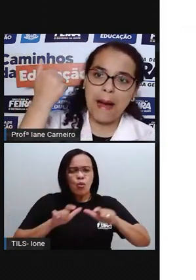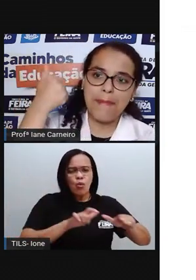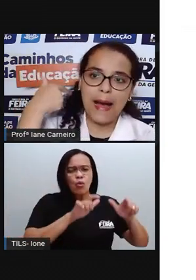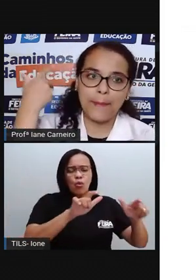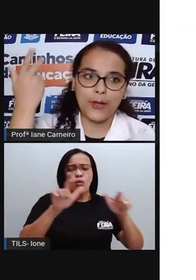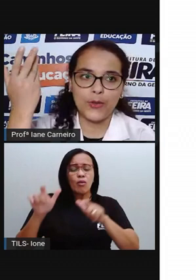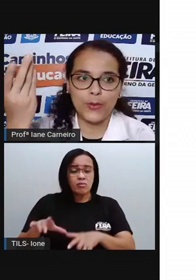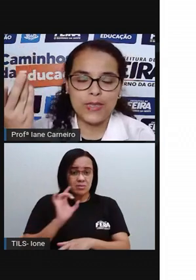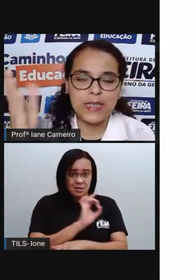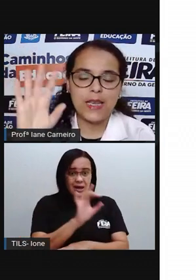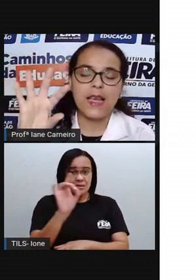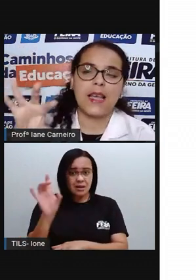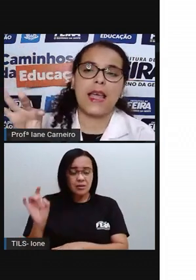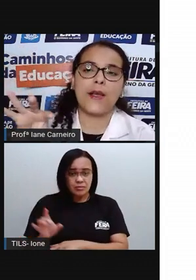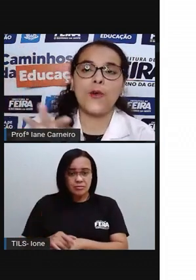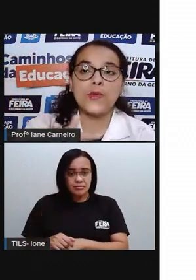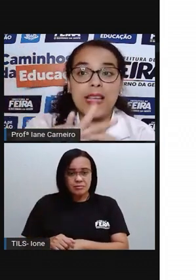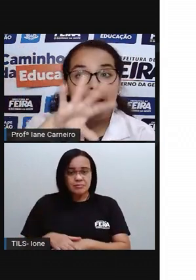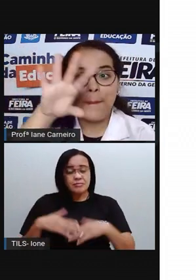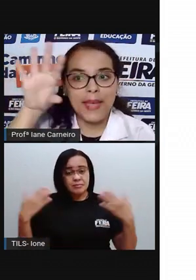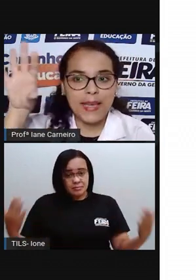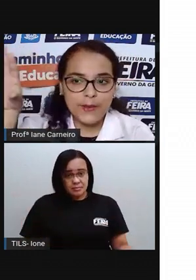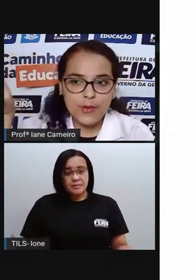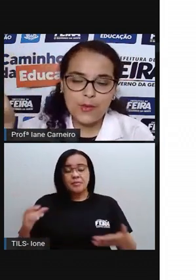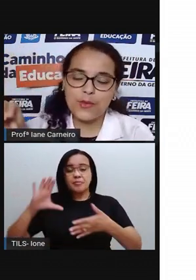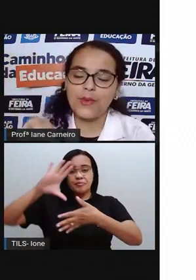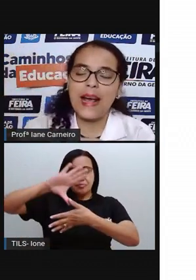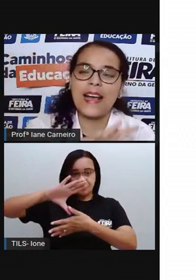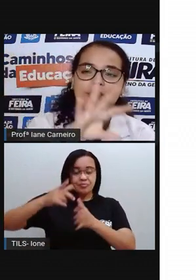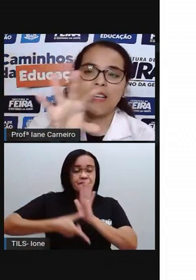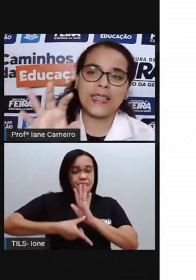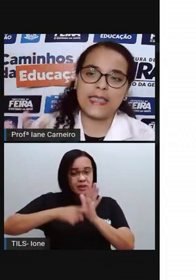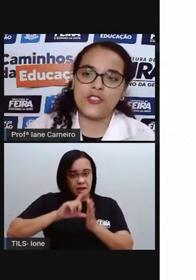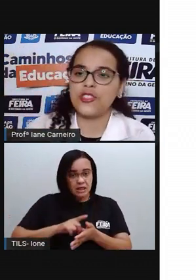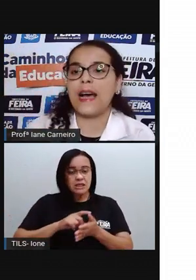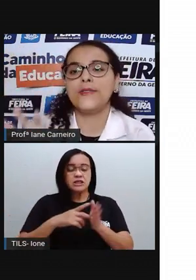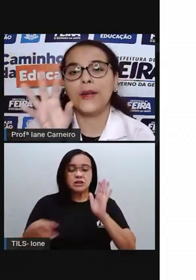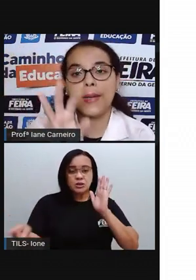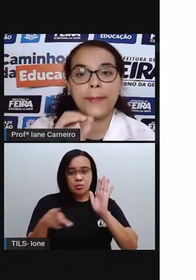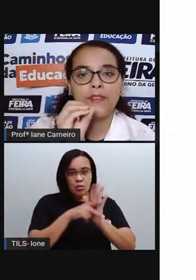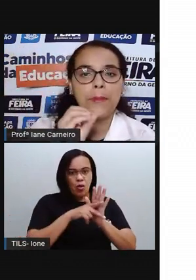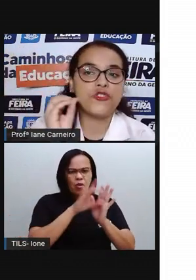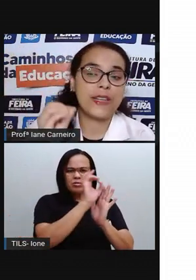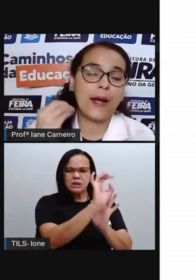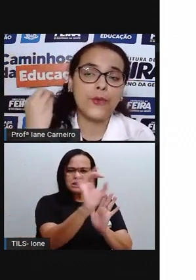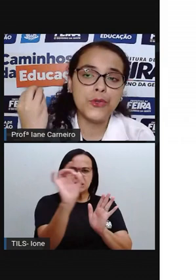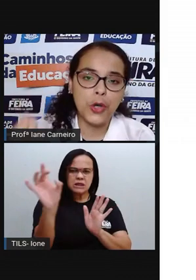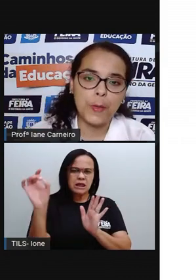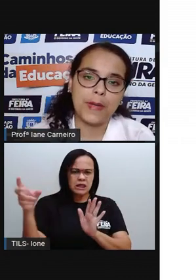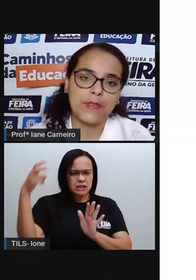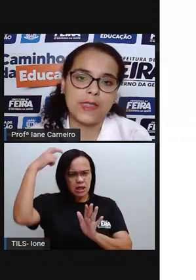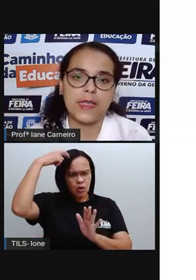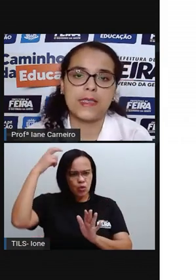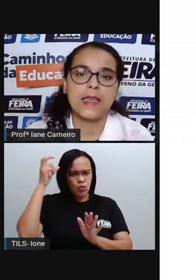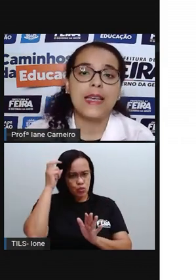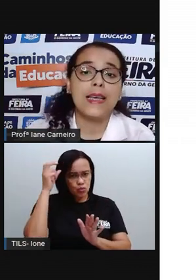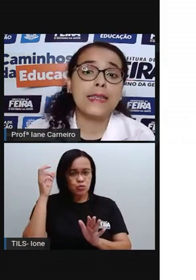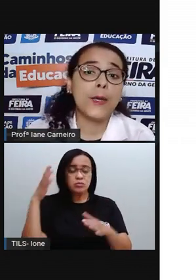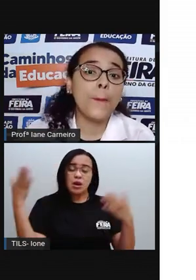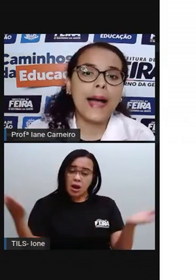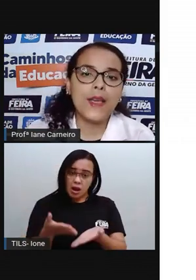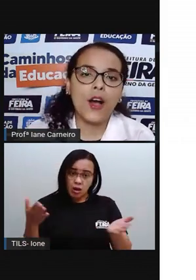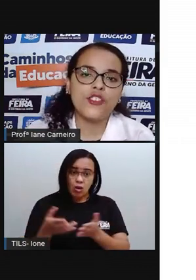outro mapa, a Pró trouxe, com os elementos culturais de cada estado, e agora a Pró vai mostrar o nome pra vocês.